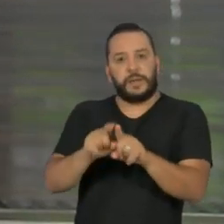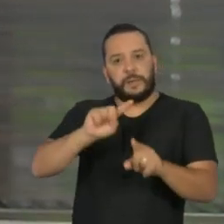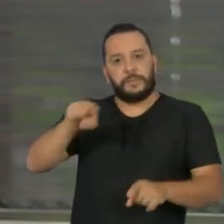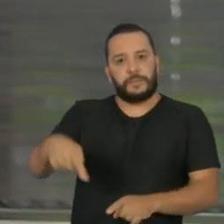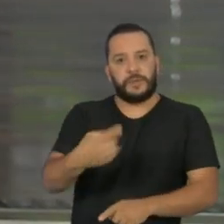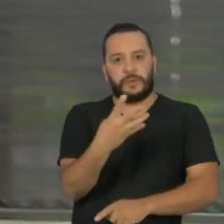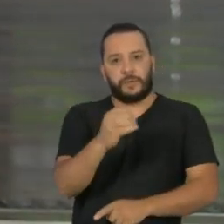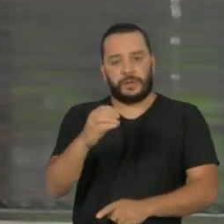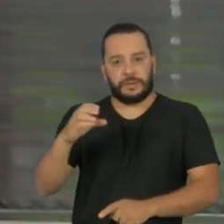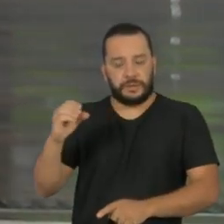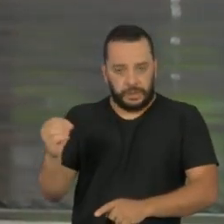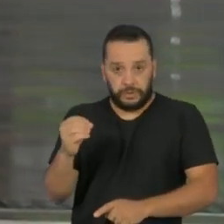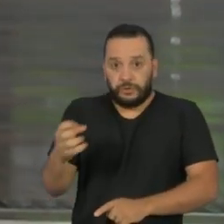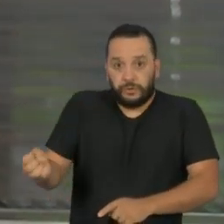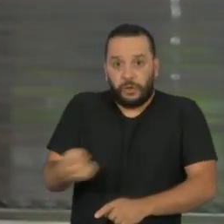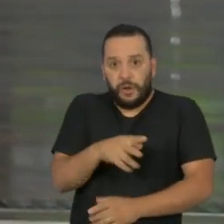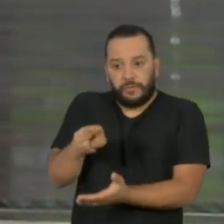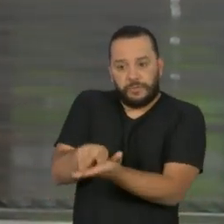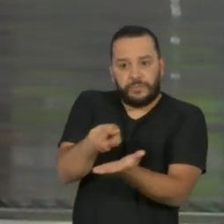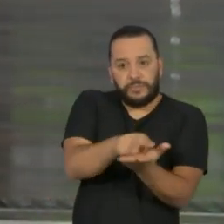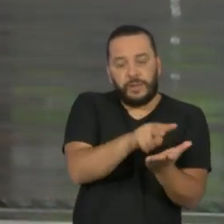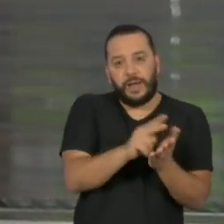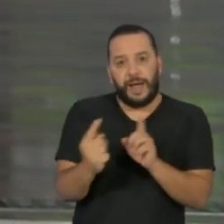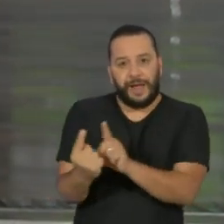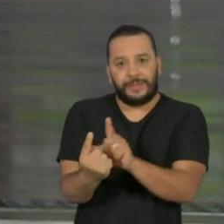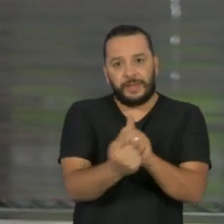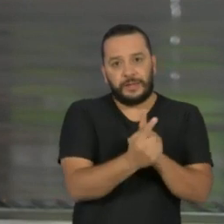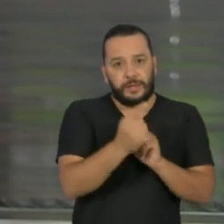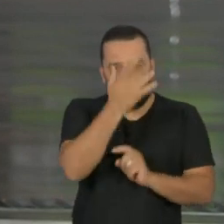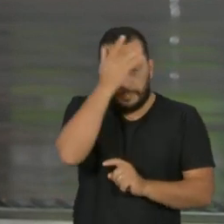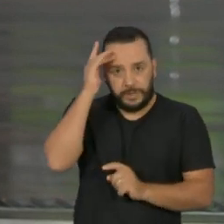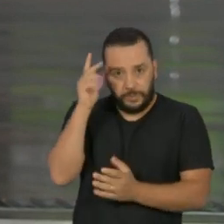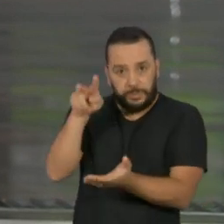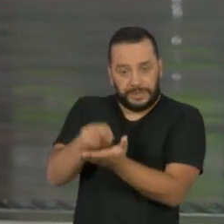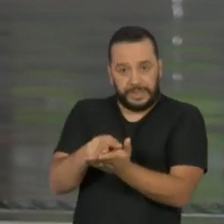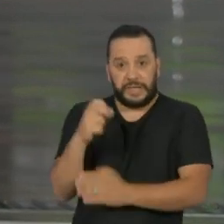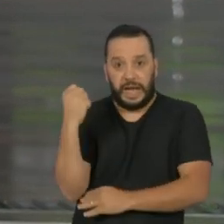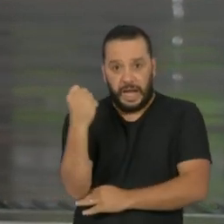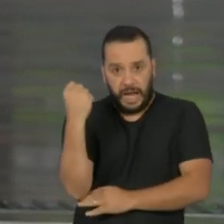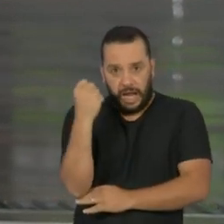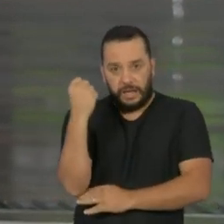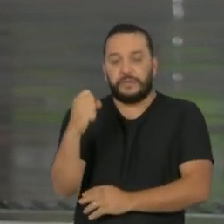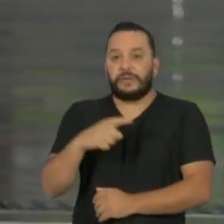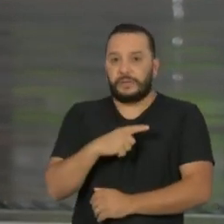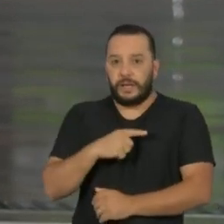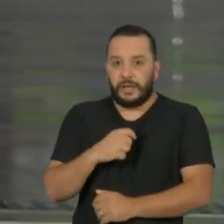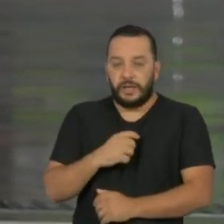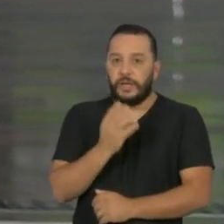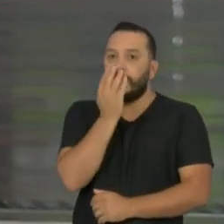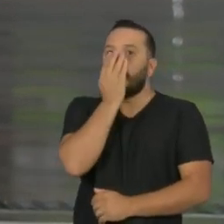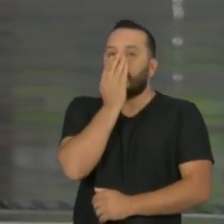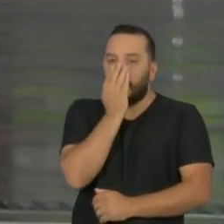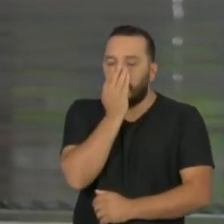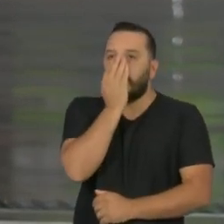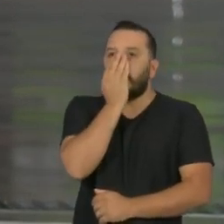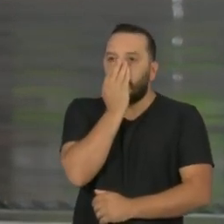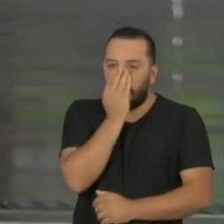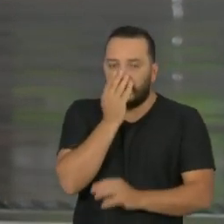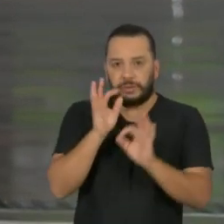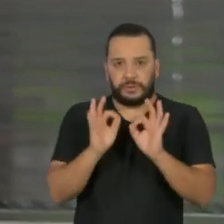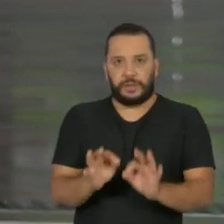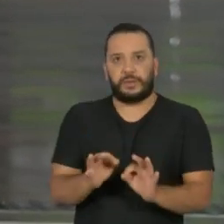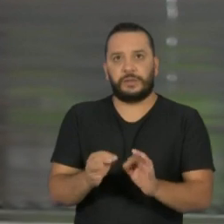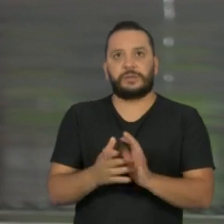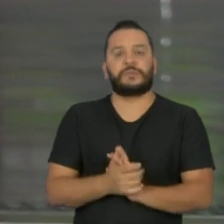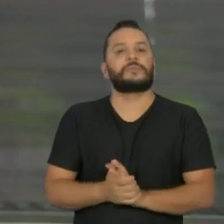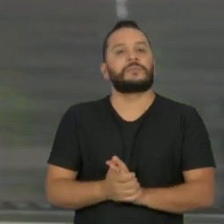para atender pacientes graves. Eles já estão prontos? Eles virão equipados com respiradores? Vou pedir ao Dr.